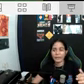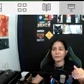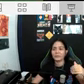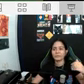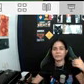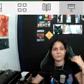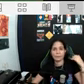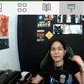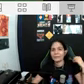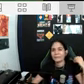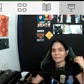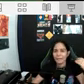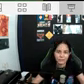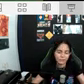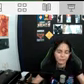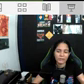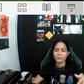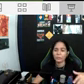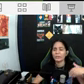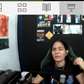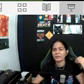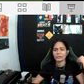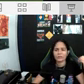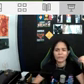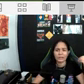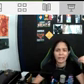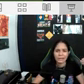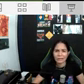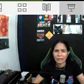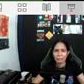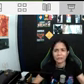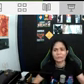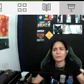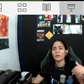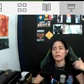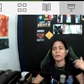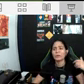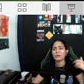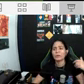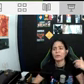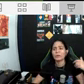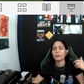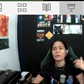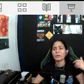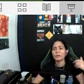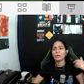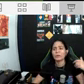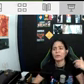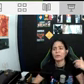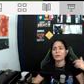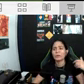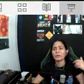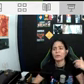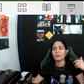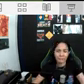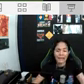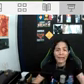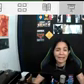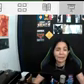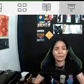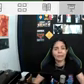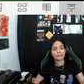ritmo é diferente. Trabalha até 10 horas da noite, tem gente que chega em casa lá para as 11 horas, aí vai jantar entre 11 horas e